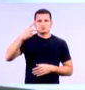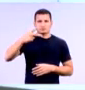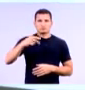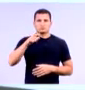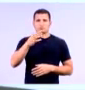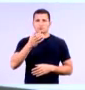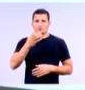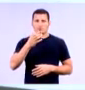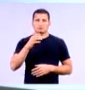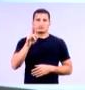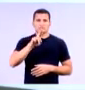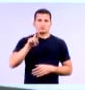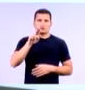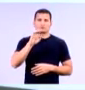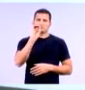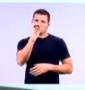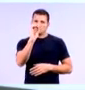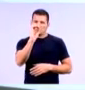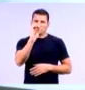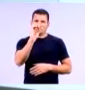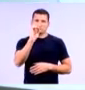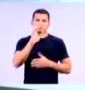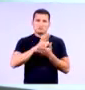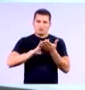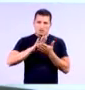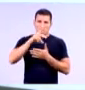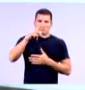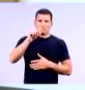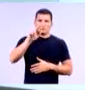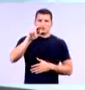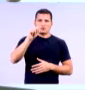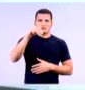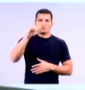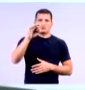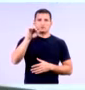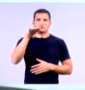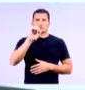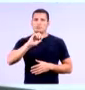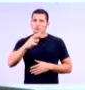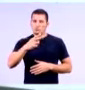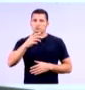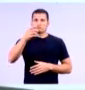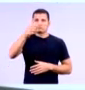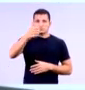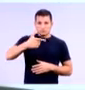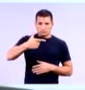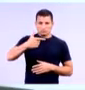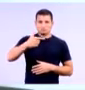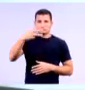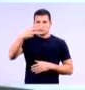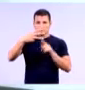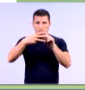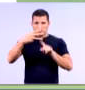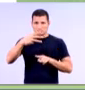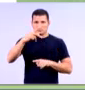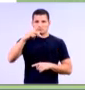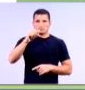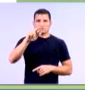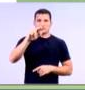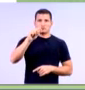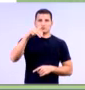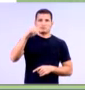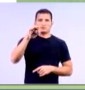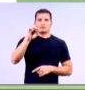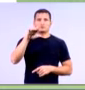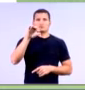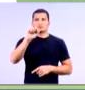sem nenhum parâmetro ou construtor com esses 3 parâmetros. Vamos ver como é que funciona aqui, gente? Olha aqui, gente,